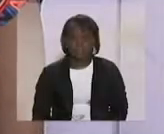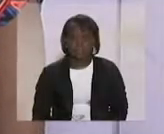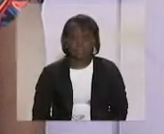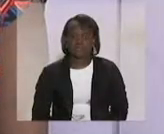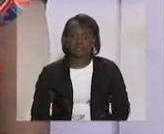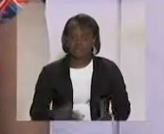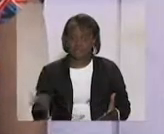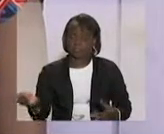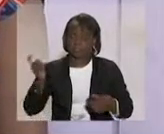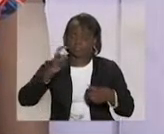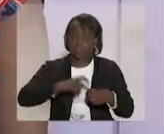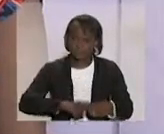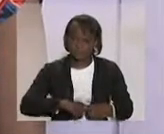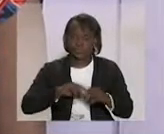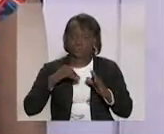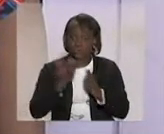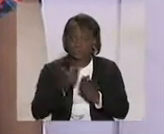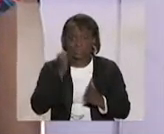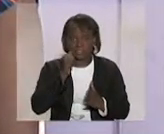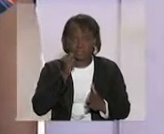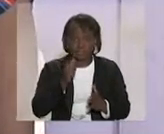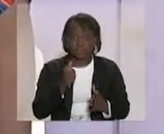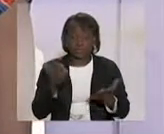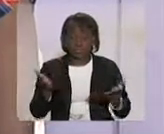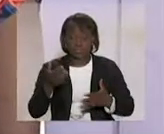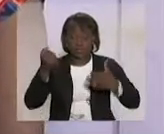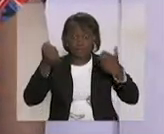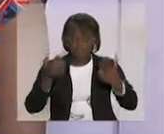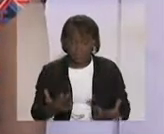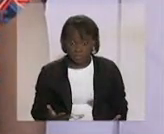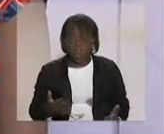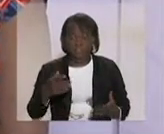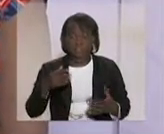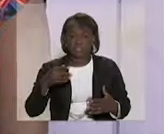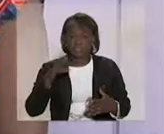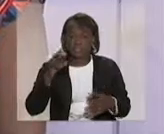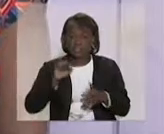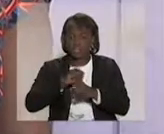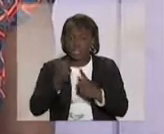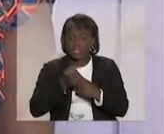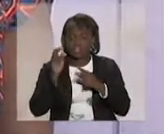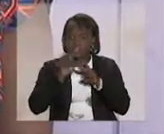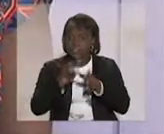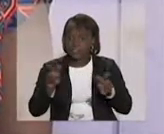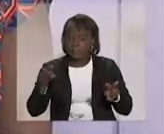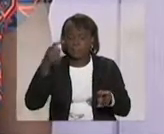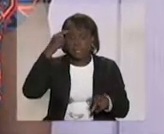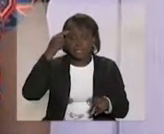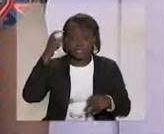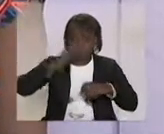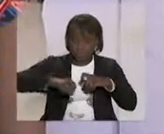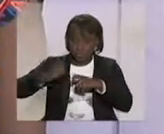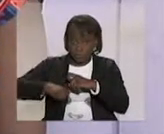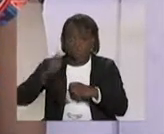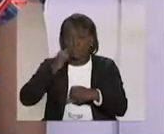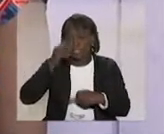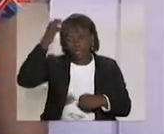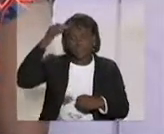Estamos de volta com Toda Mulher. No programa de hoje estamos falando sobre a visão da sociedade que culpa a mulher em casos de